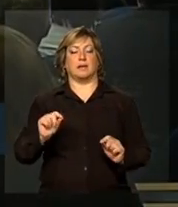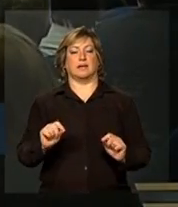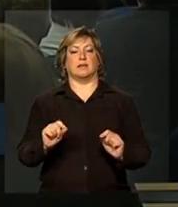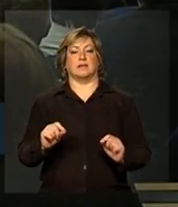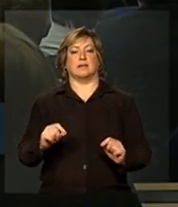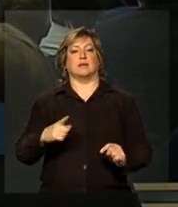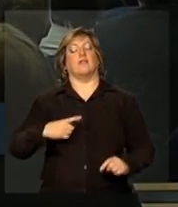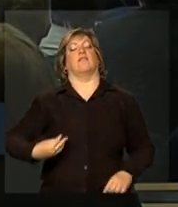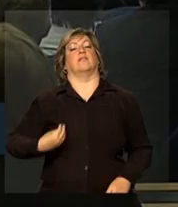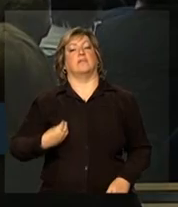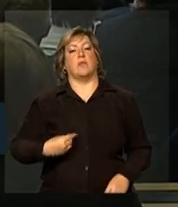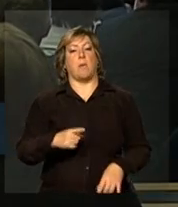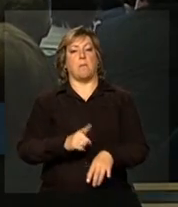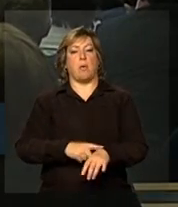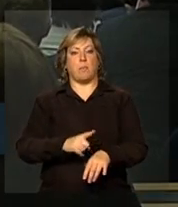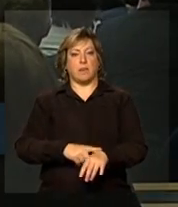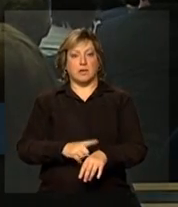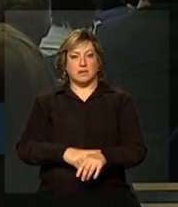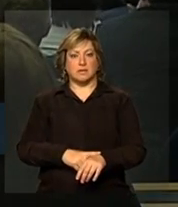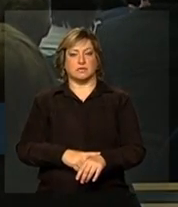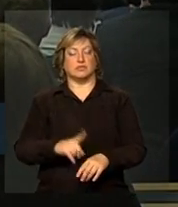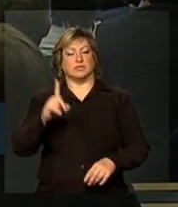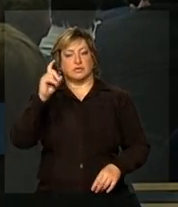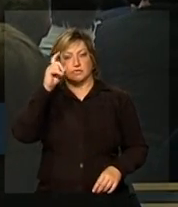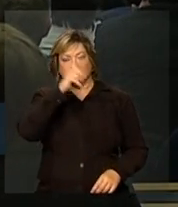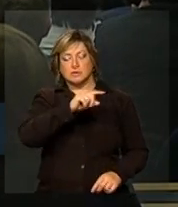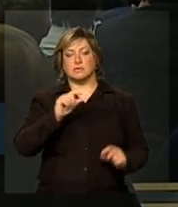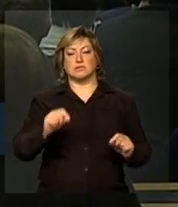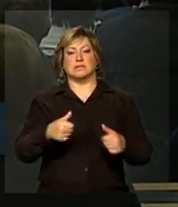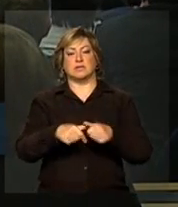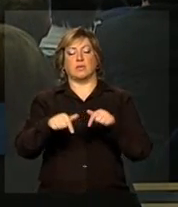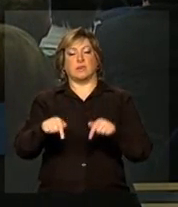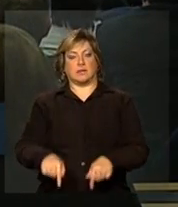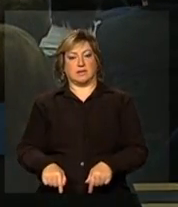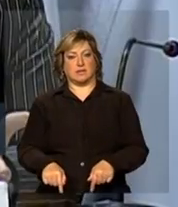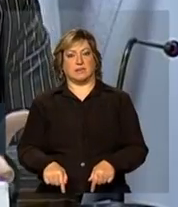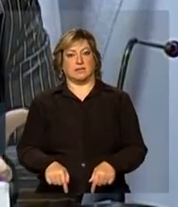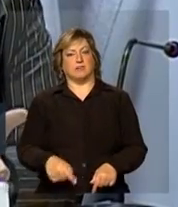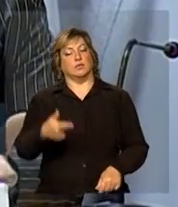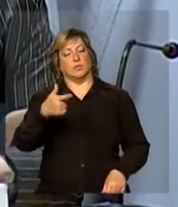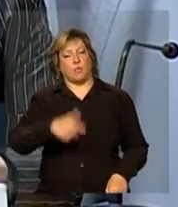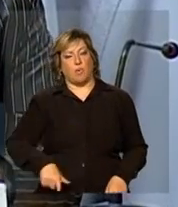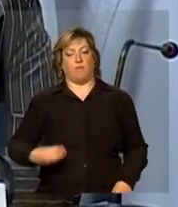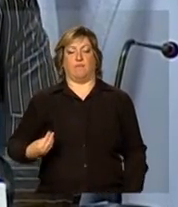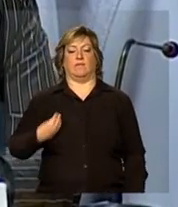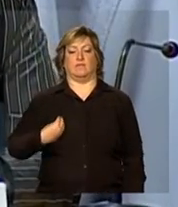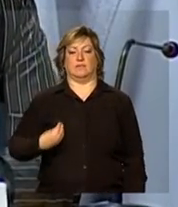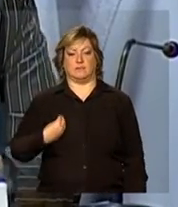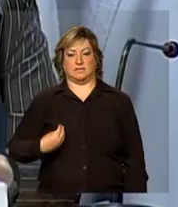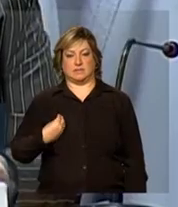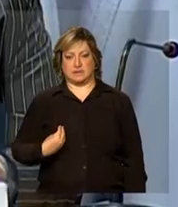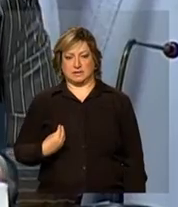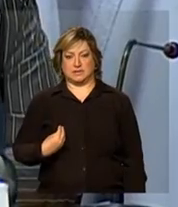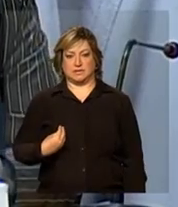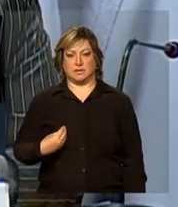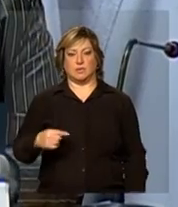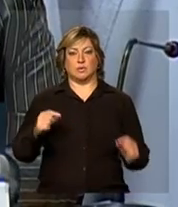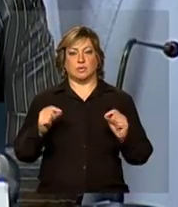que viveram momentos difíceis e que estão aqui de novo vivendo em